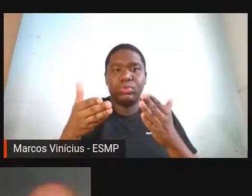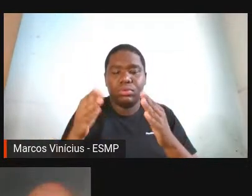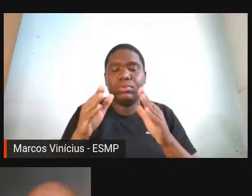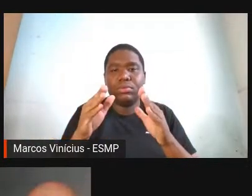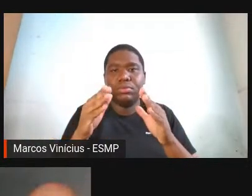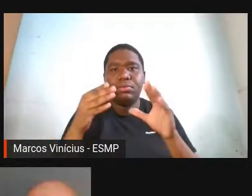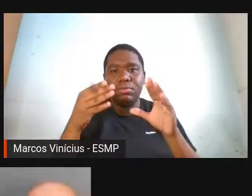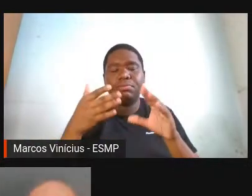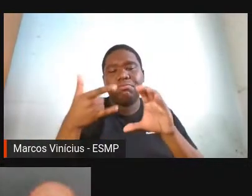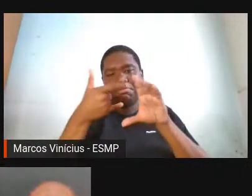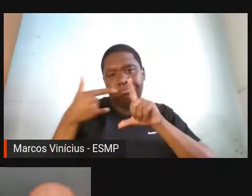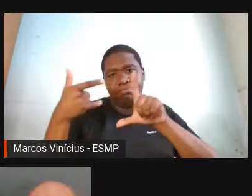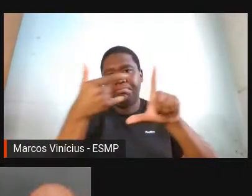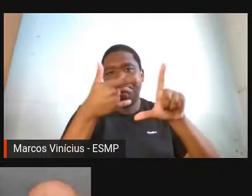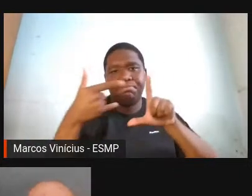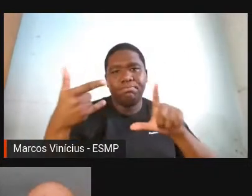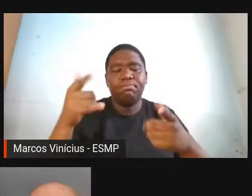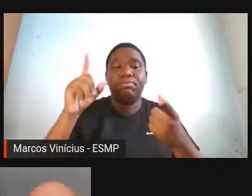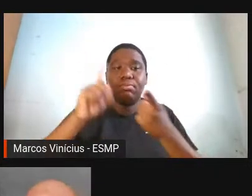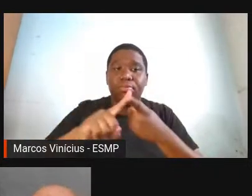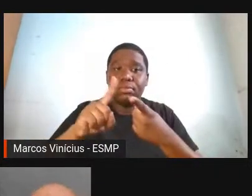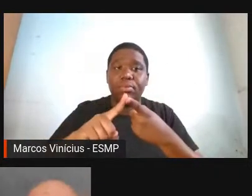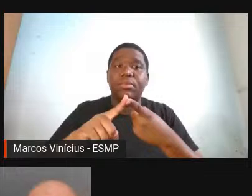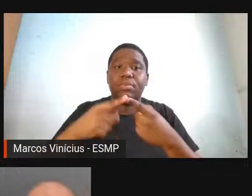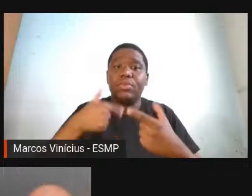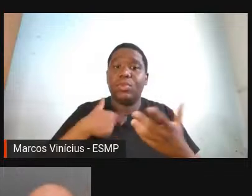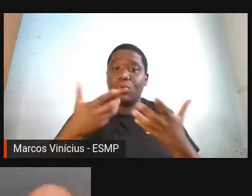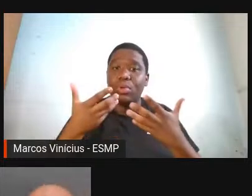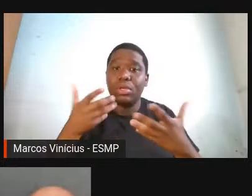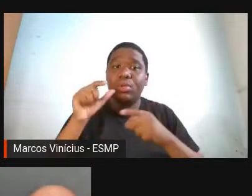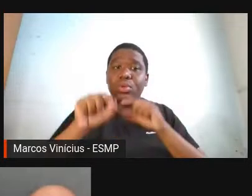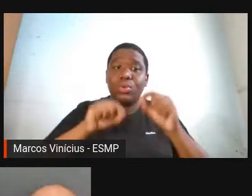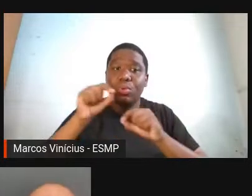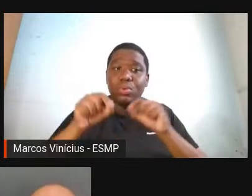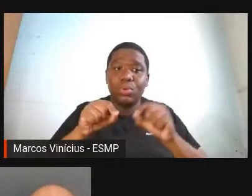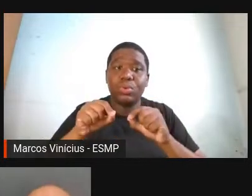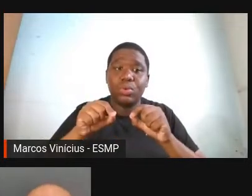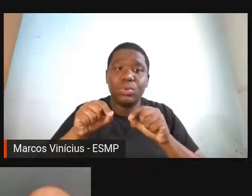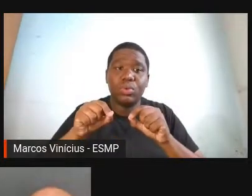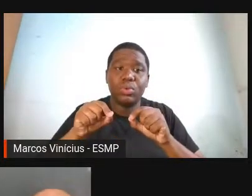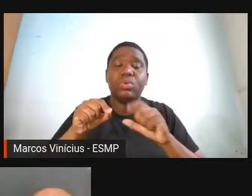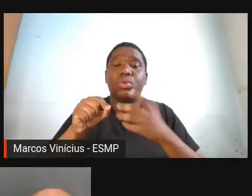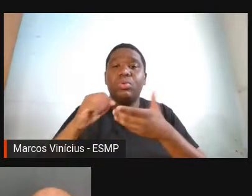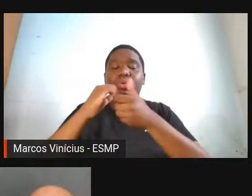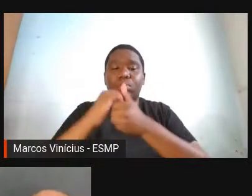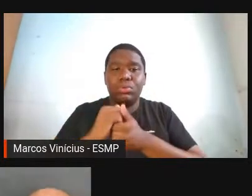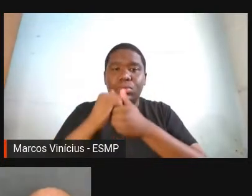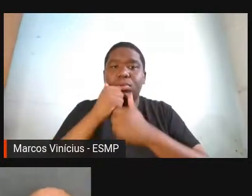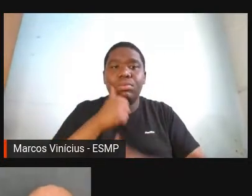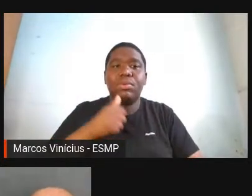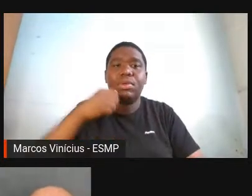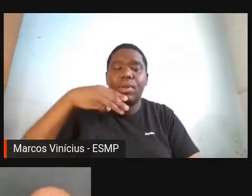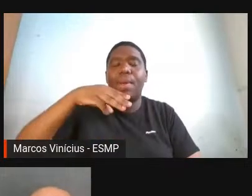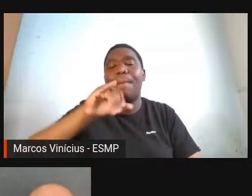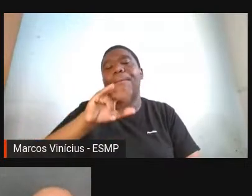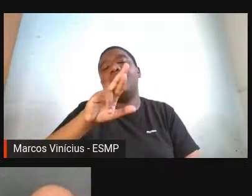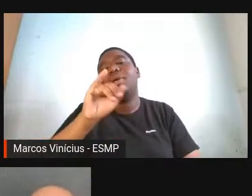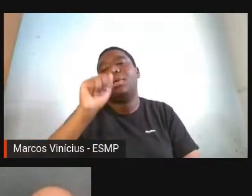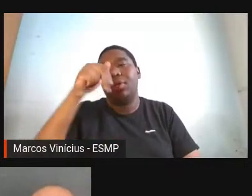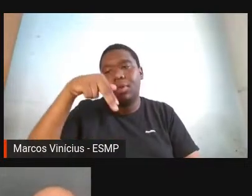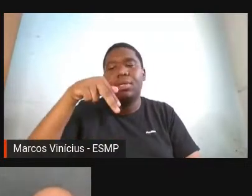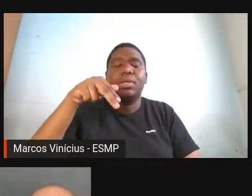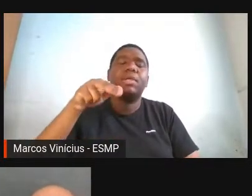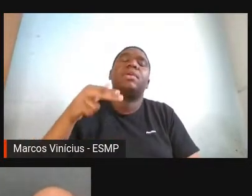internacional. Saúdo a colega Miriam Balestro, de longas datas das